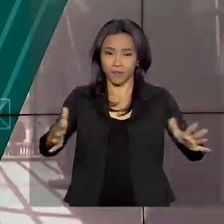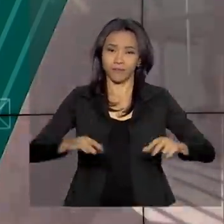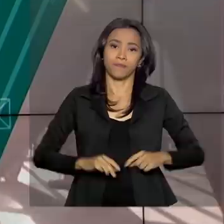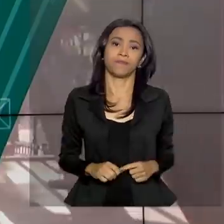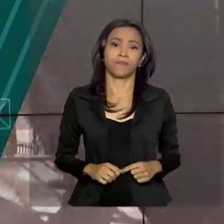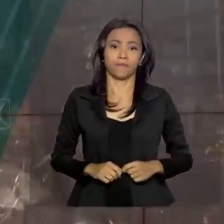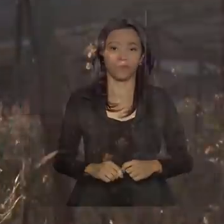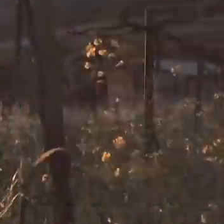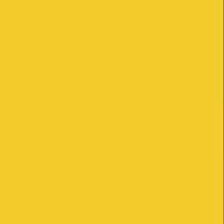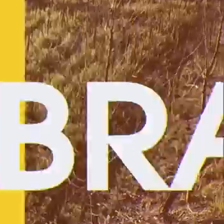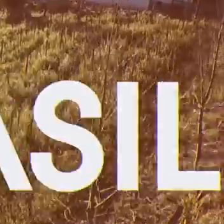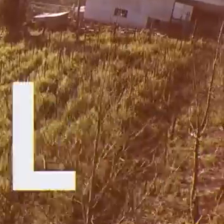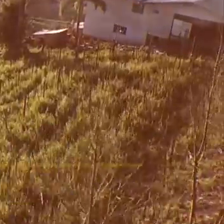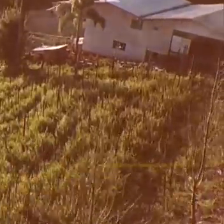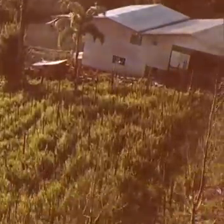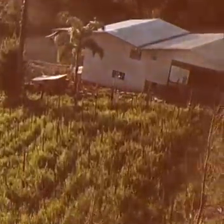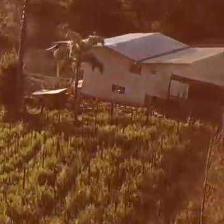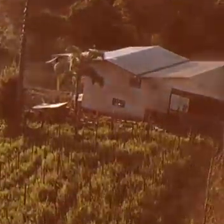lá